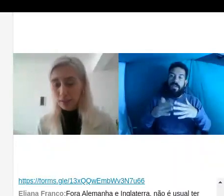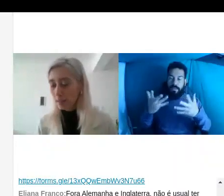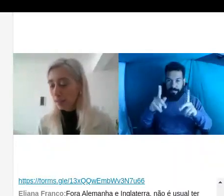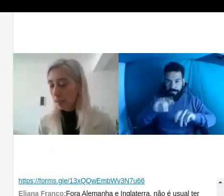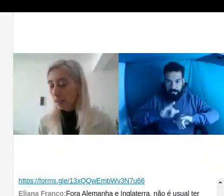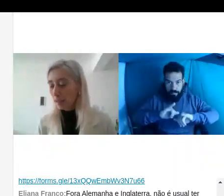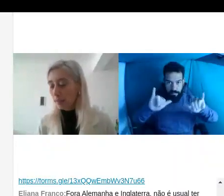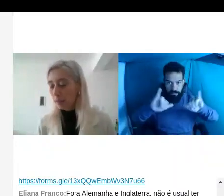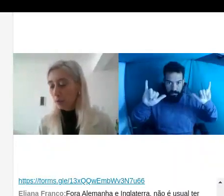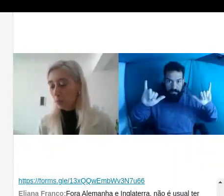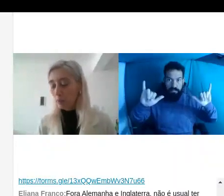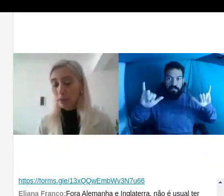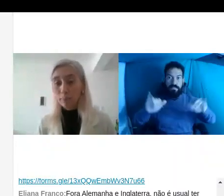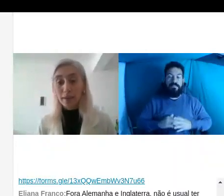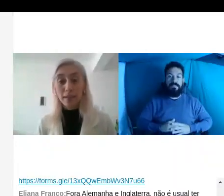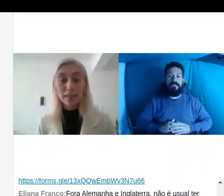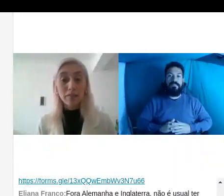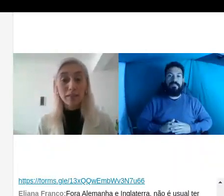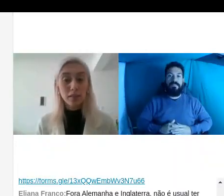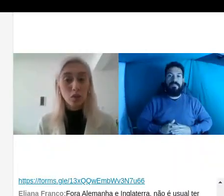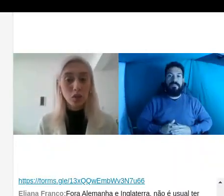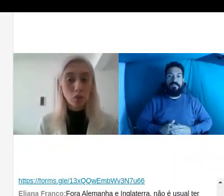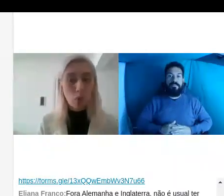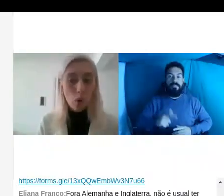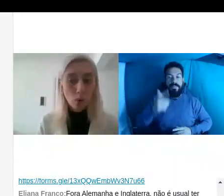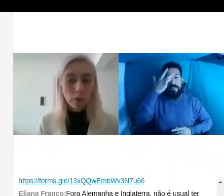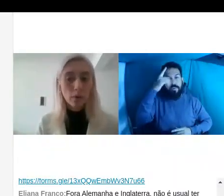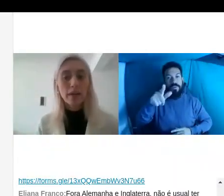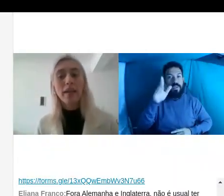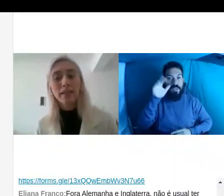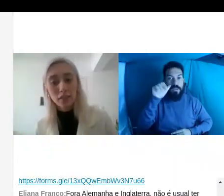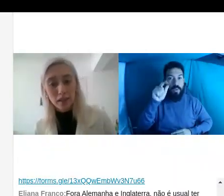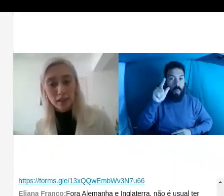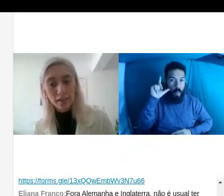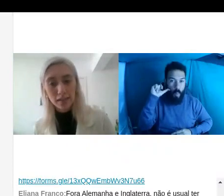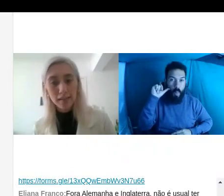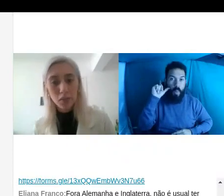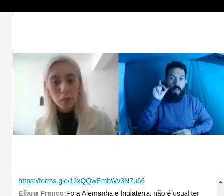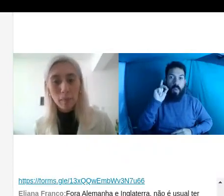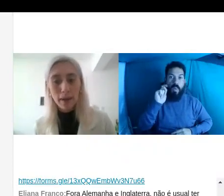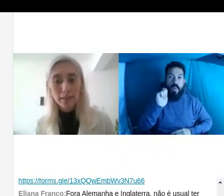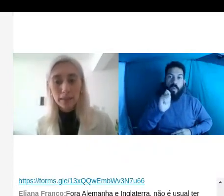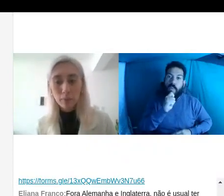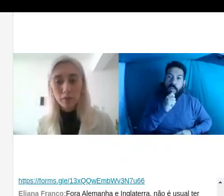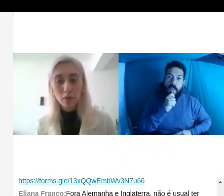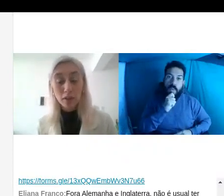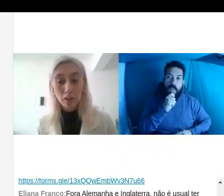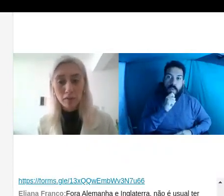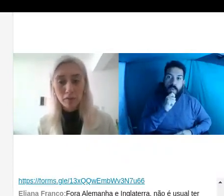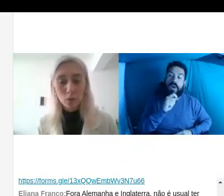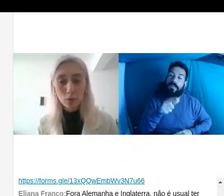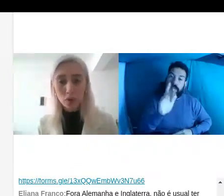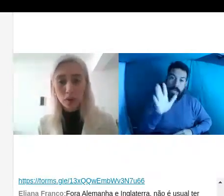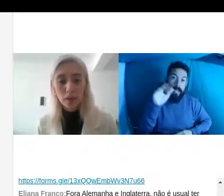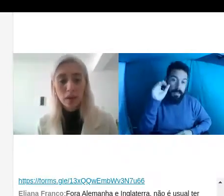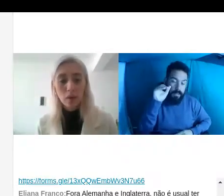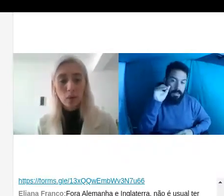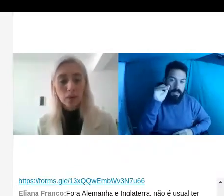informações. Então, para quem estava assistindo ontem ou que ainda já assistiu a palestra da professora Jennifer